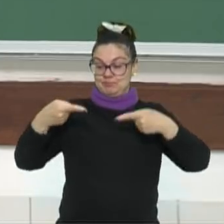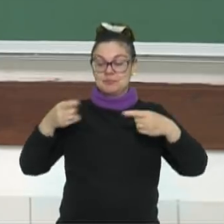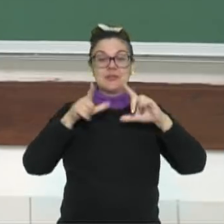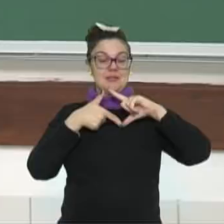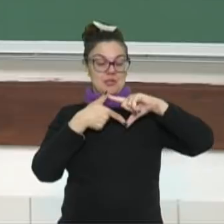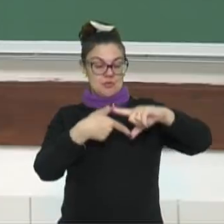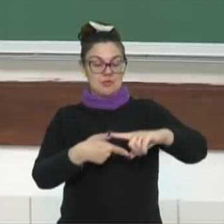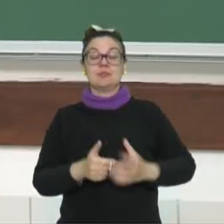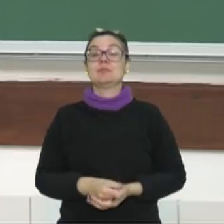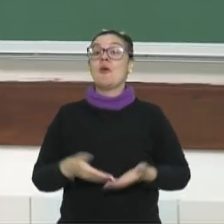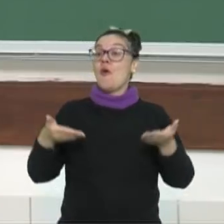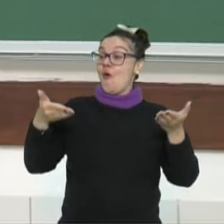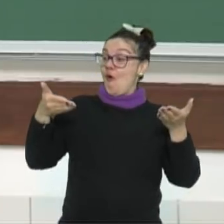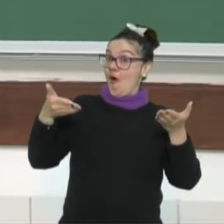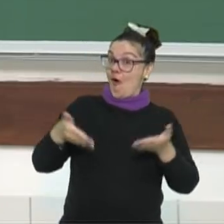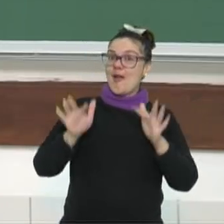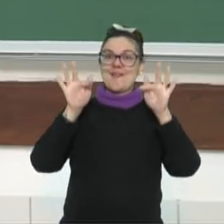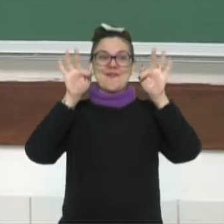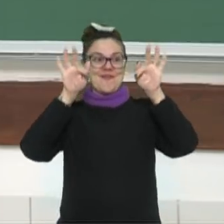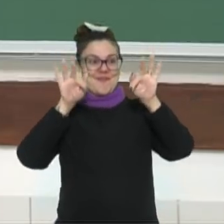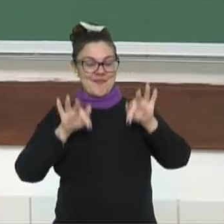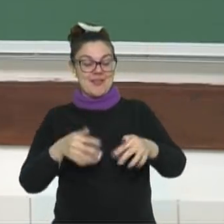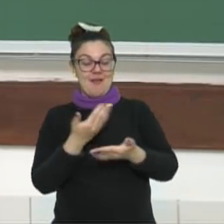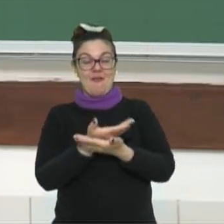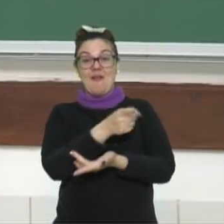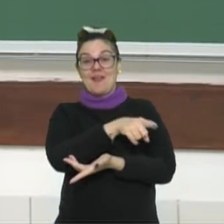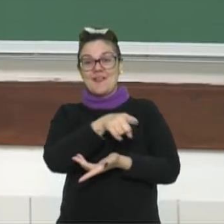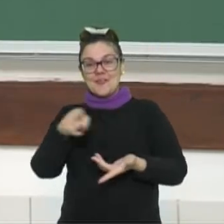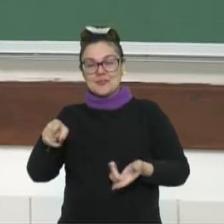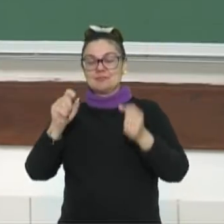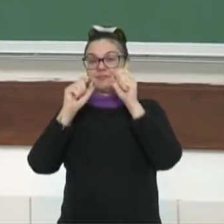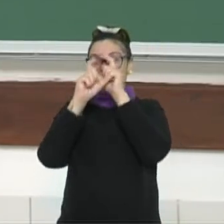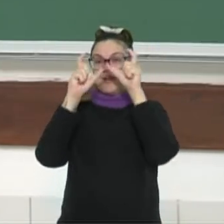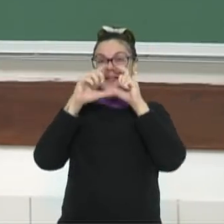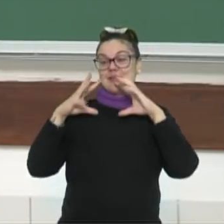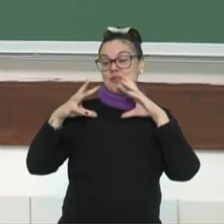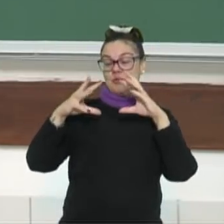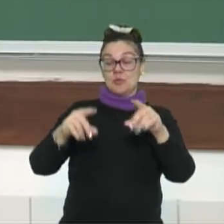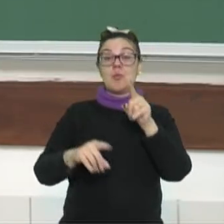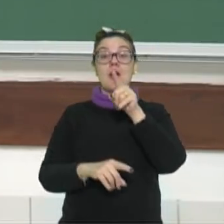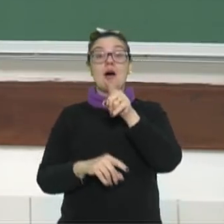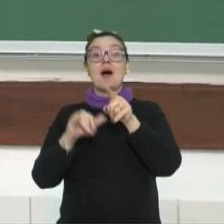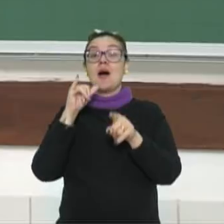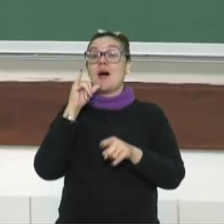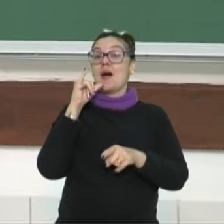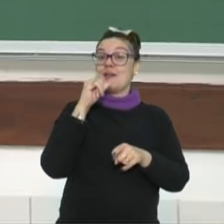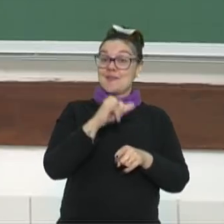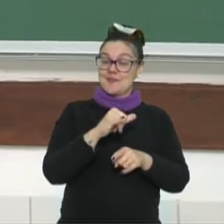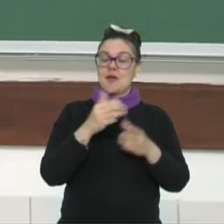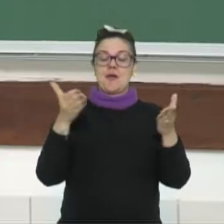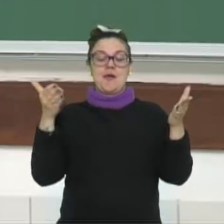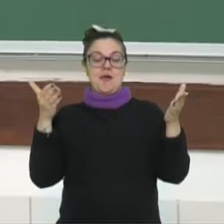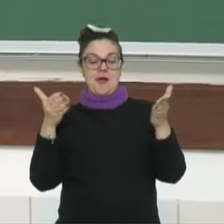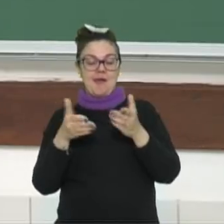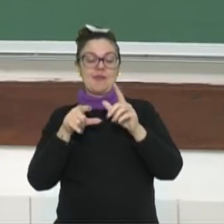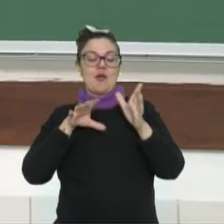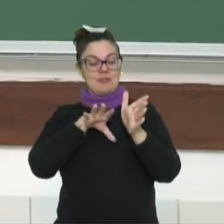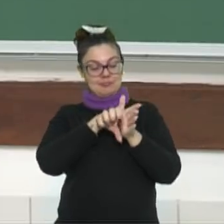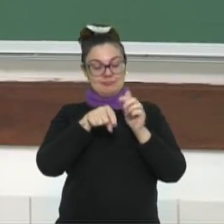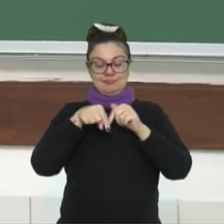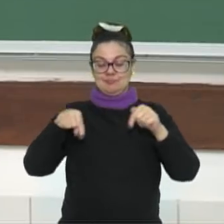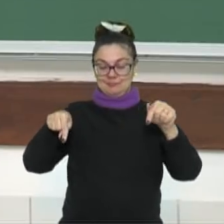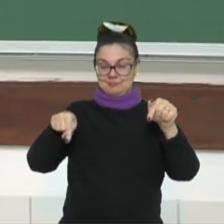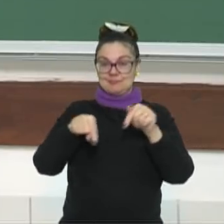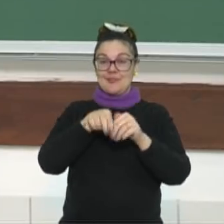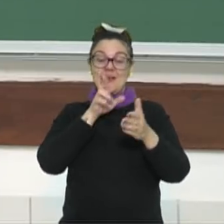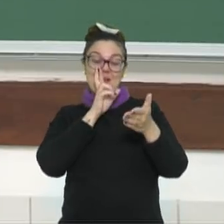encerro essa aula de hoje agradecendo muito a atenção de cada um de vocês aí. Lembro que vocês devem agora entrar no Classroom,